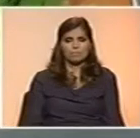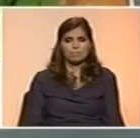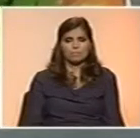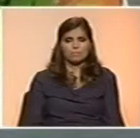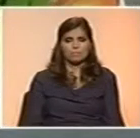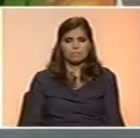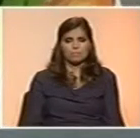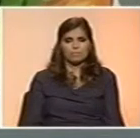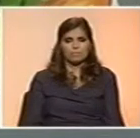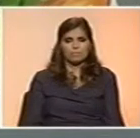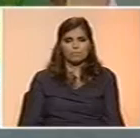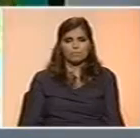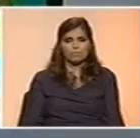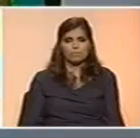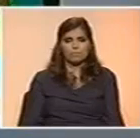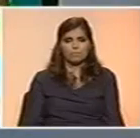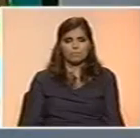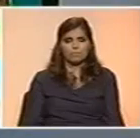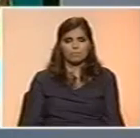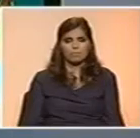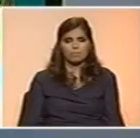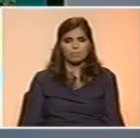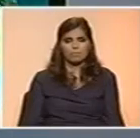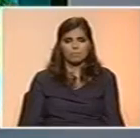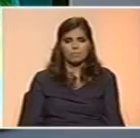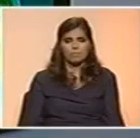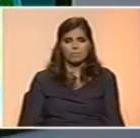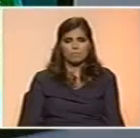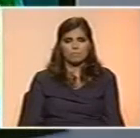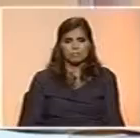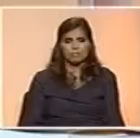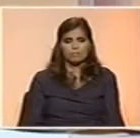explain. They're talking about you.